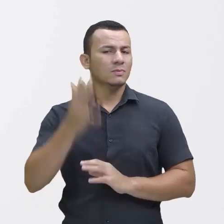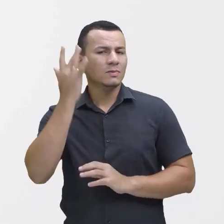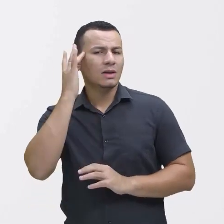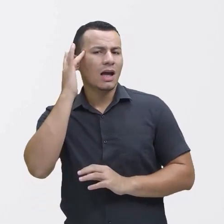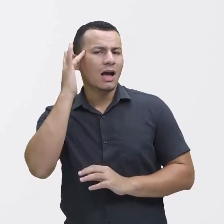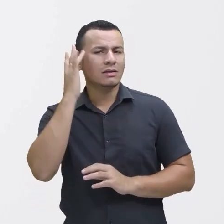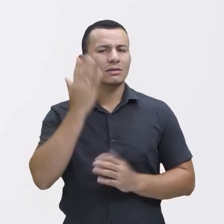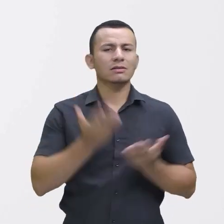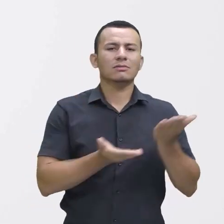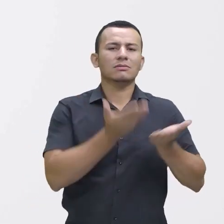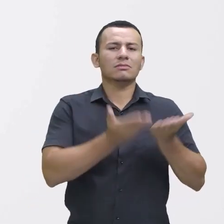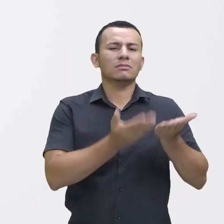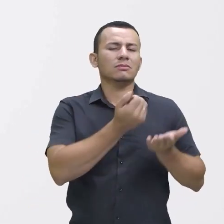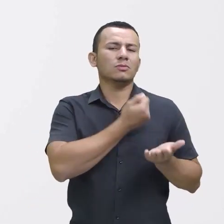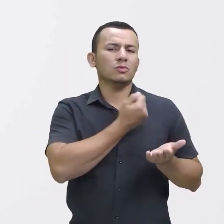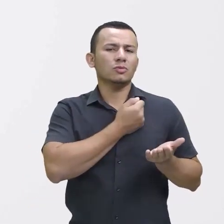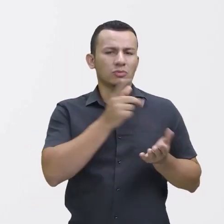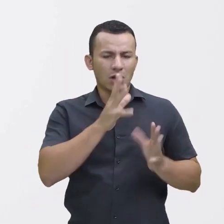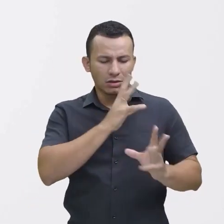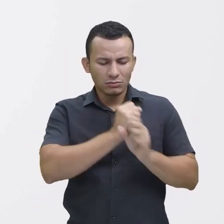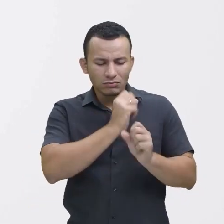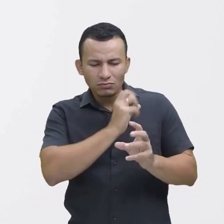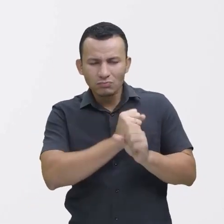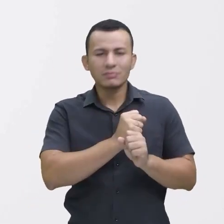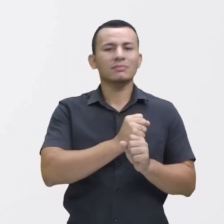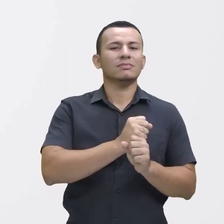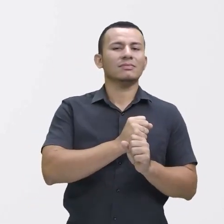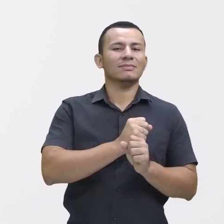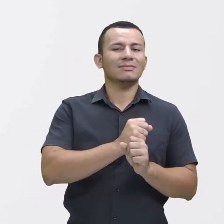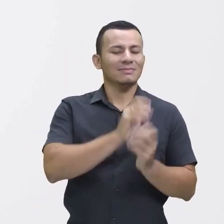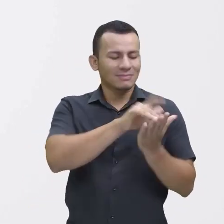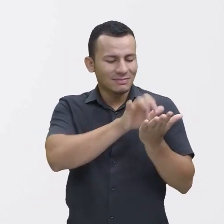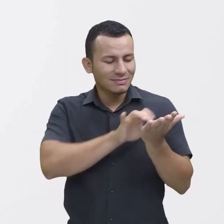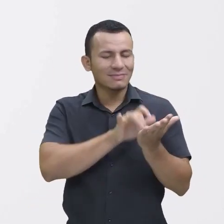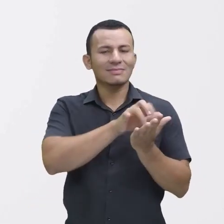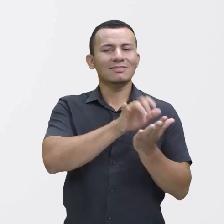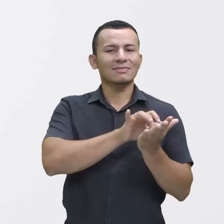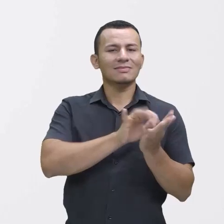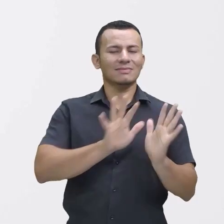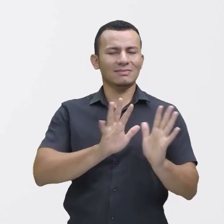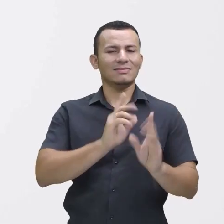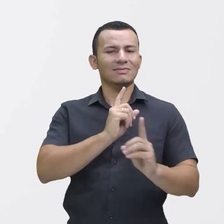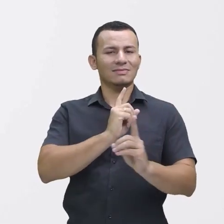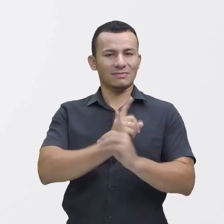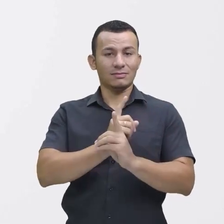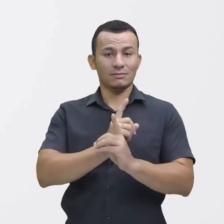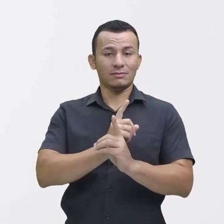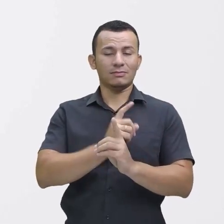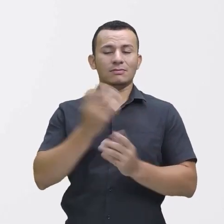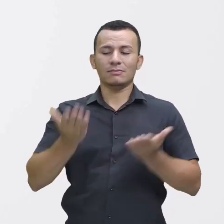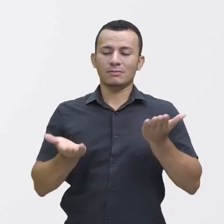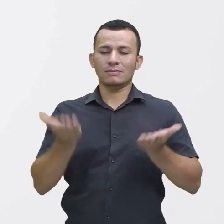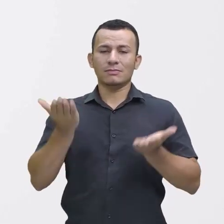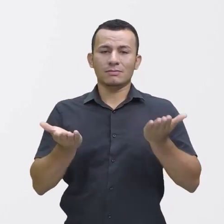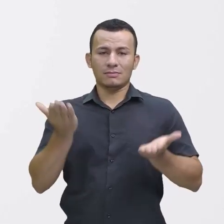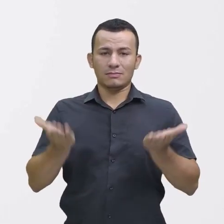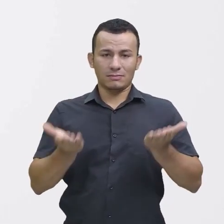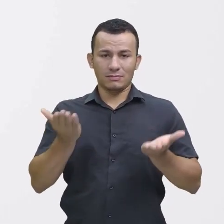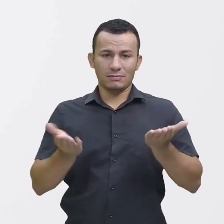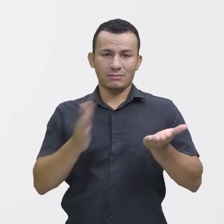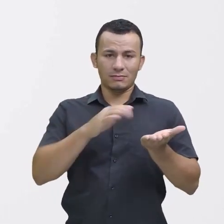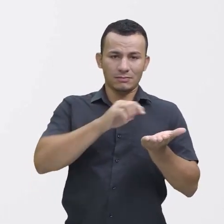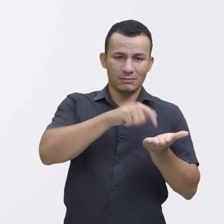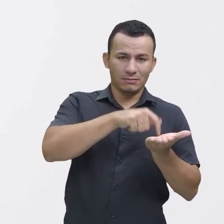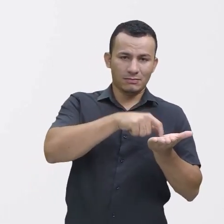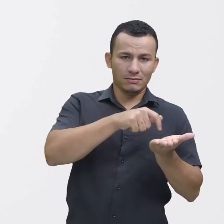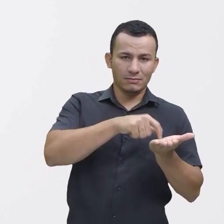Entendido? Já fez um cálculo aí? Então vamos lá. Descobrimos que o peso de um lado